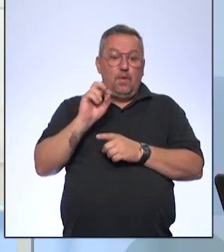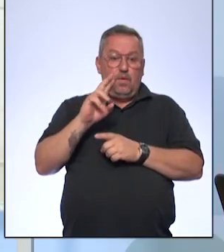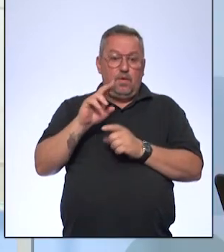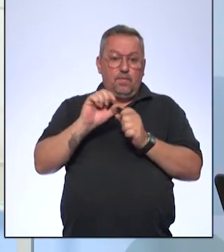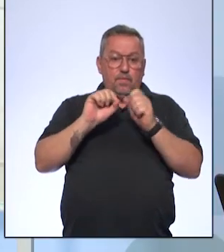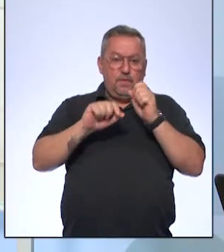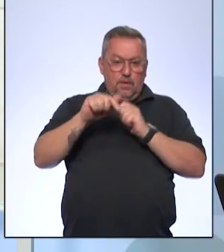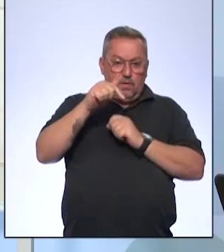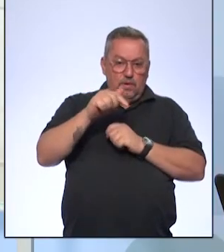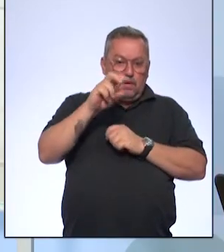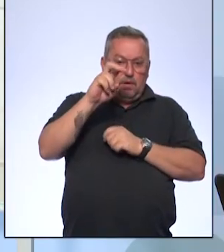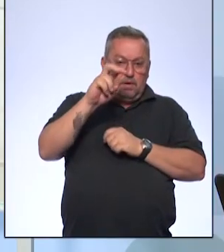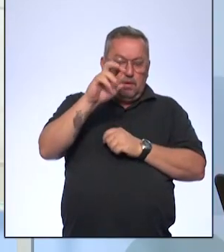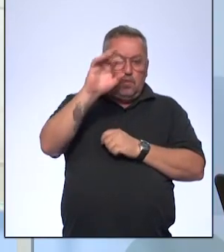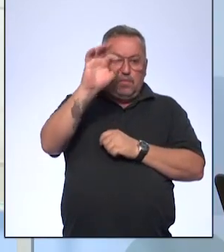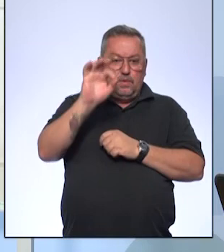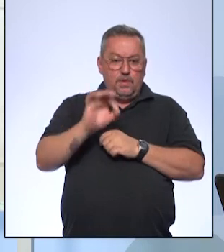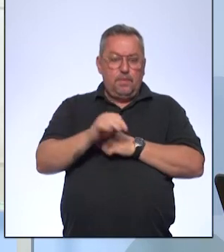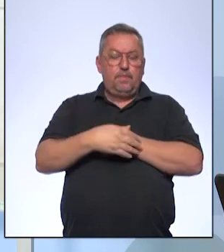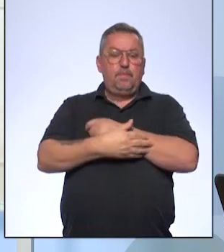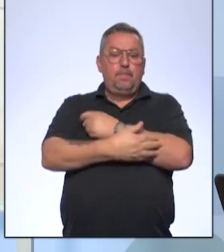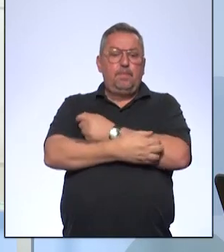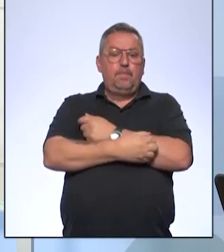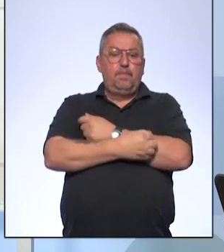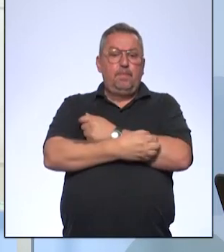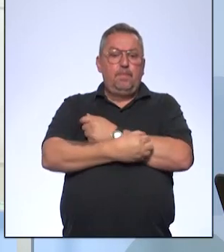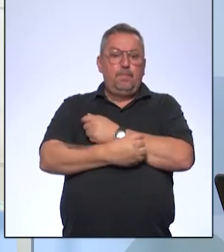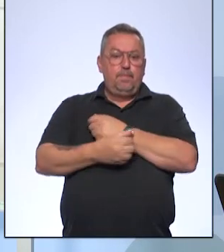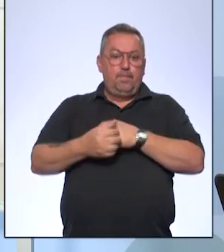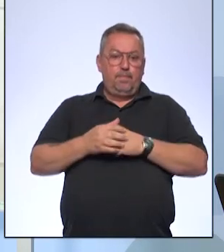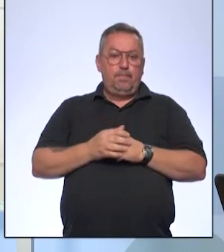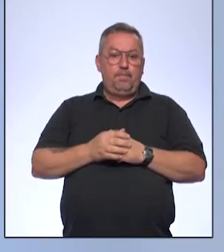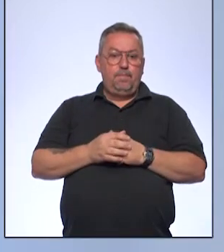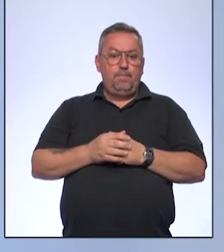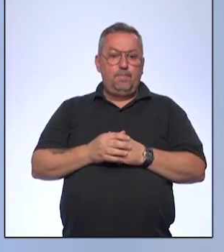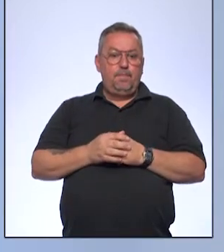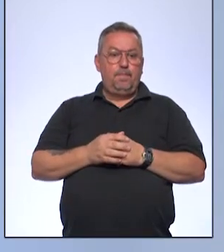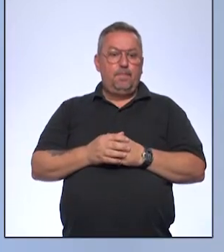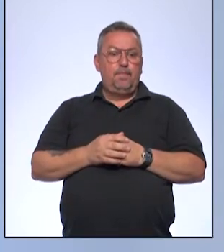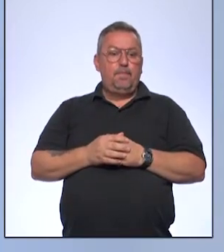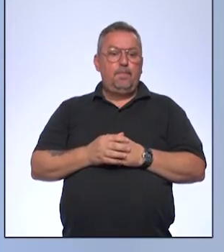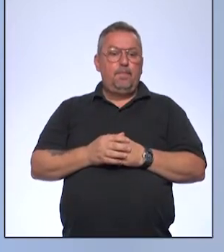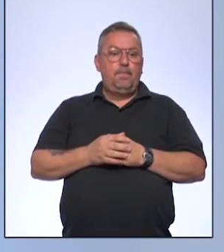do 75%. 75% eu tenho aqui, ó, no lugar da porcentagem. Então, eu ponho aqui, ó,